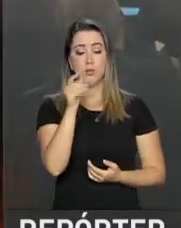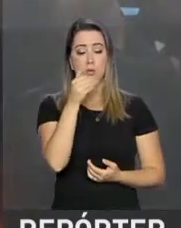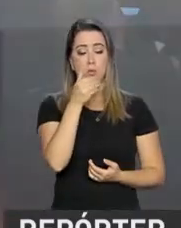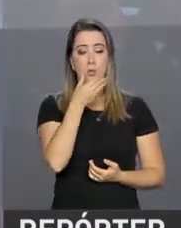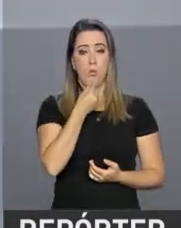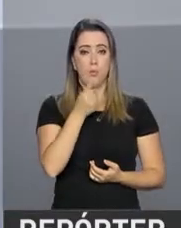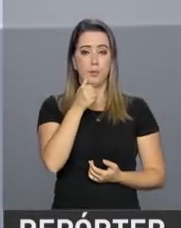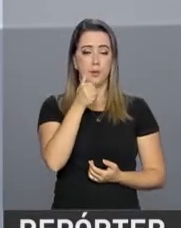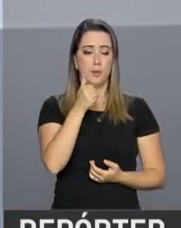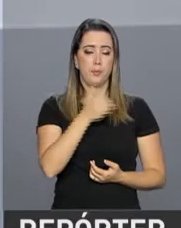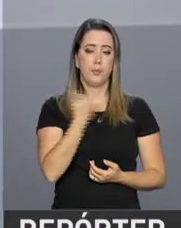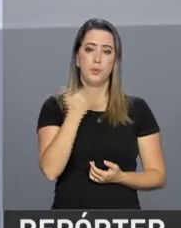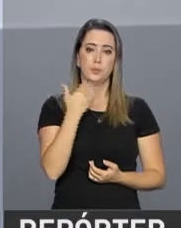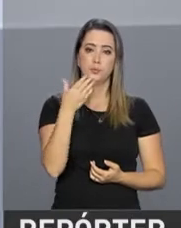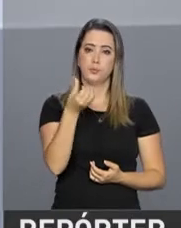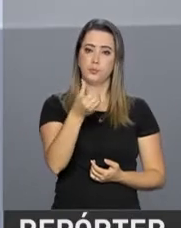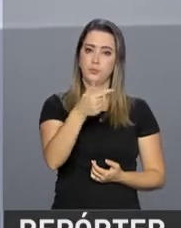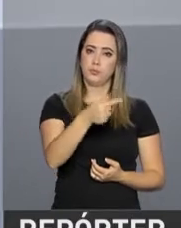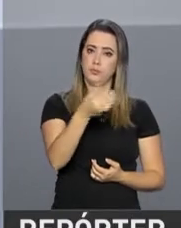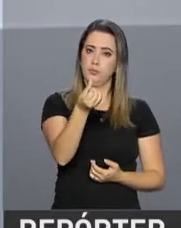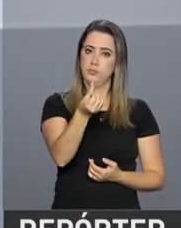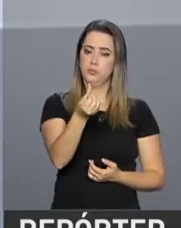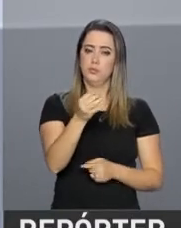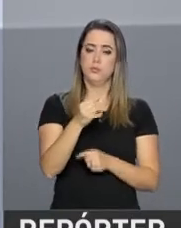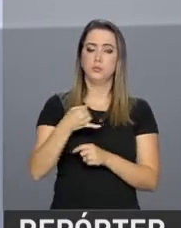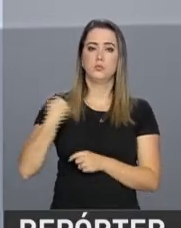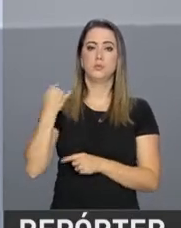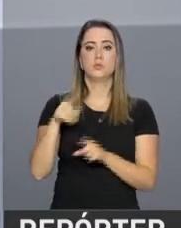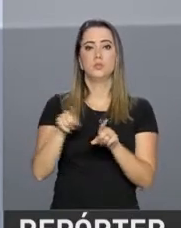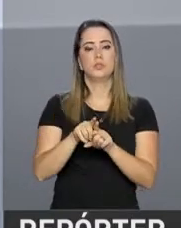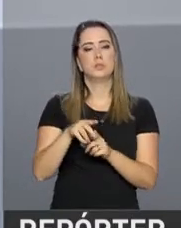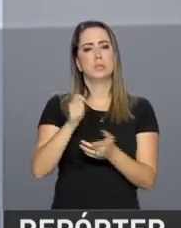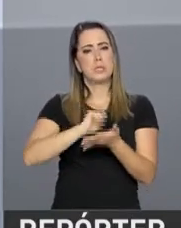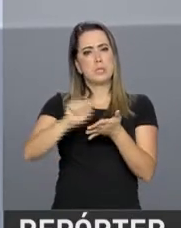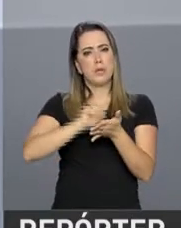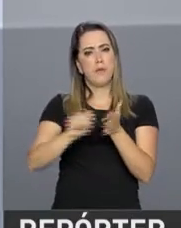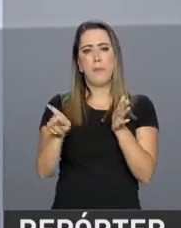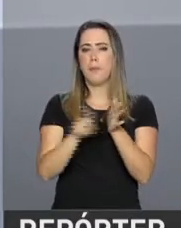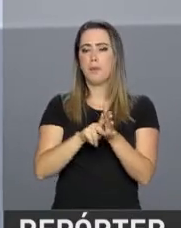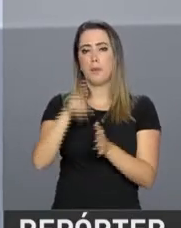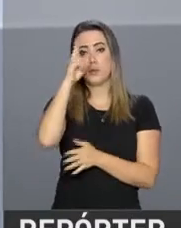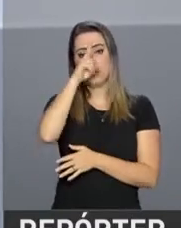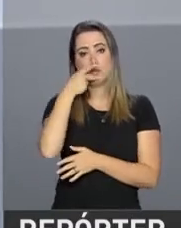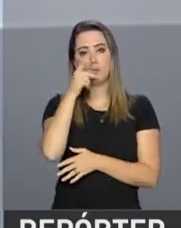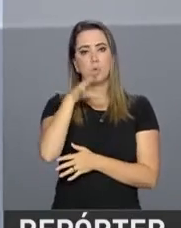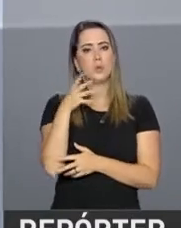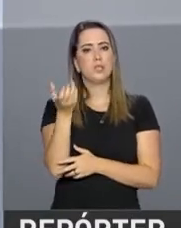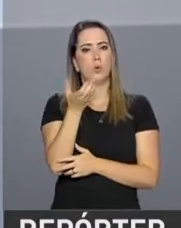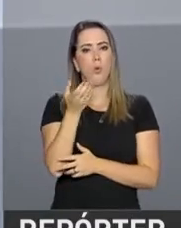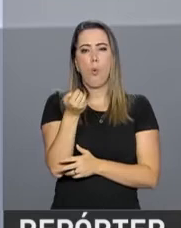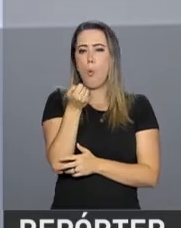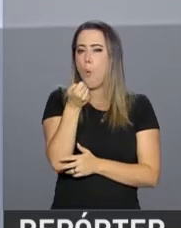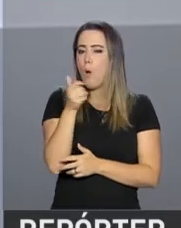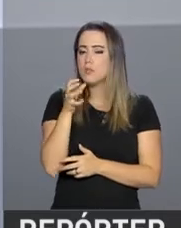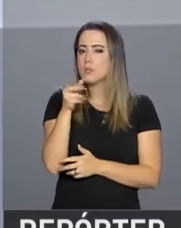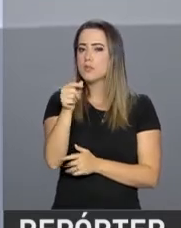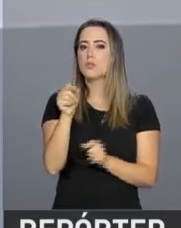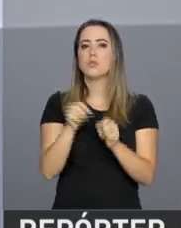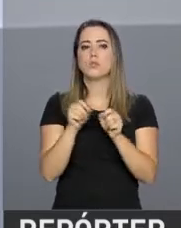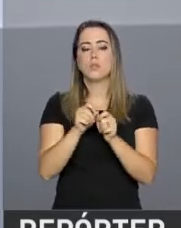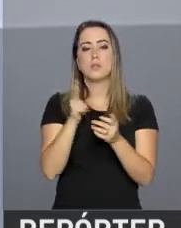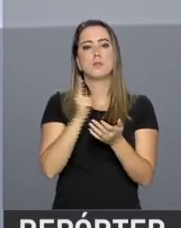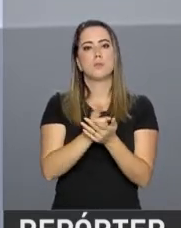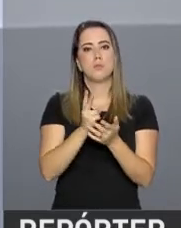76 anos ao escrever sua própria história ele dizia que tinha realizado quase tudo o que queria na vida apesar de estar imobilizado